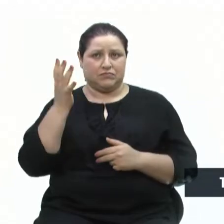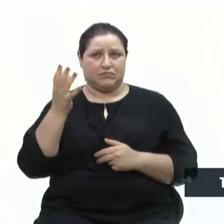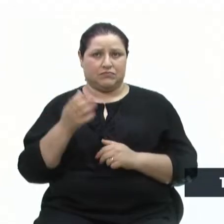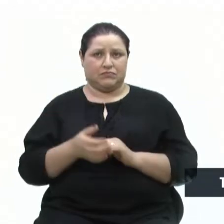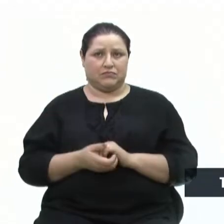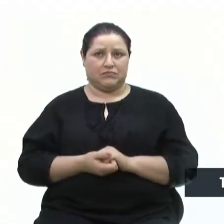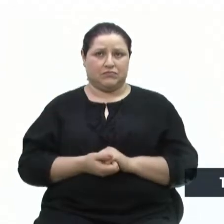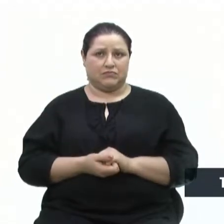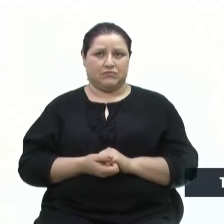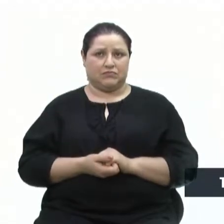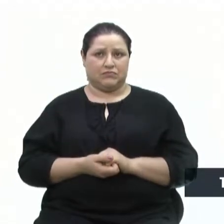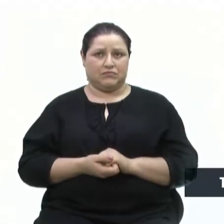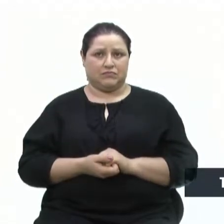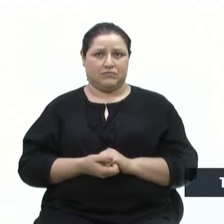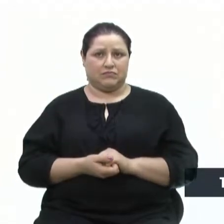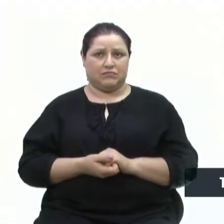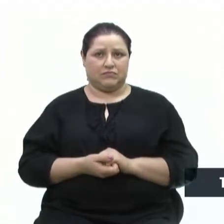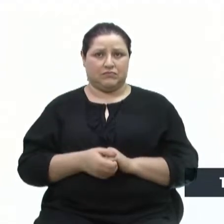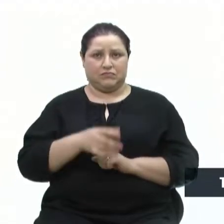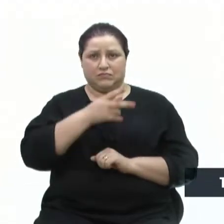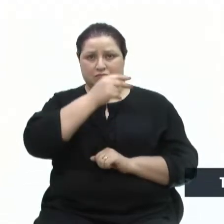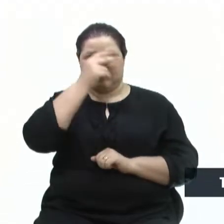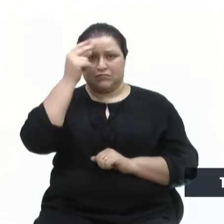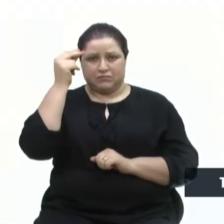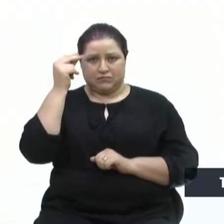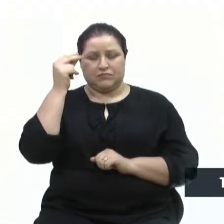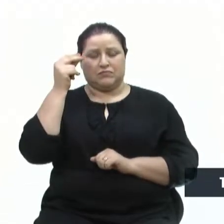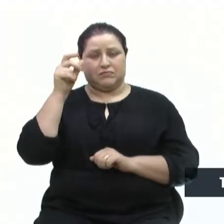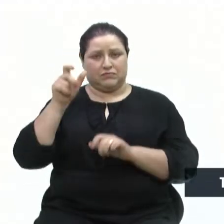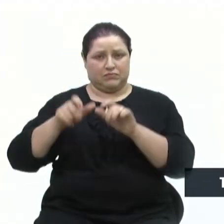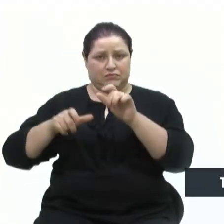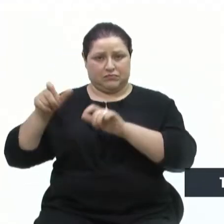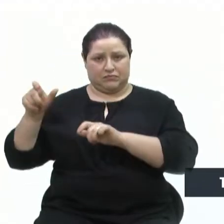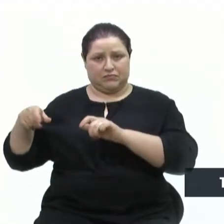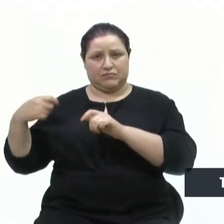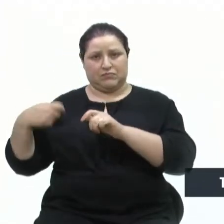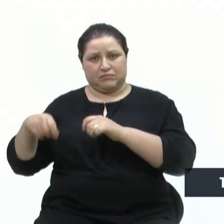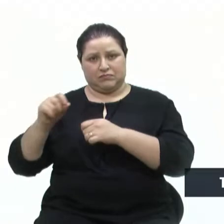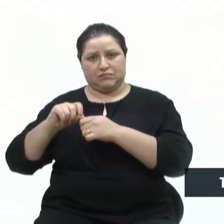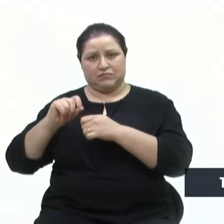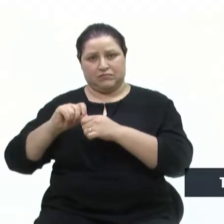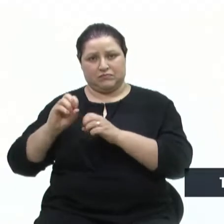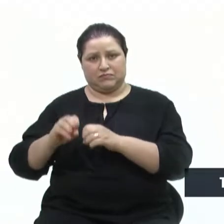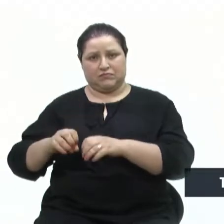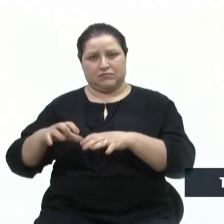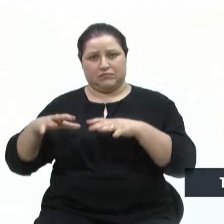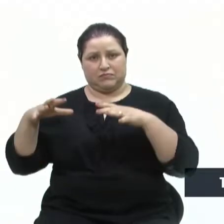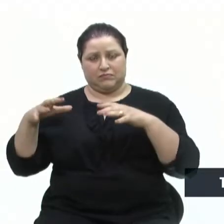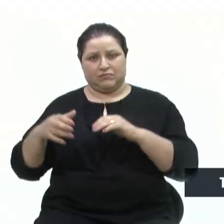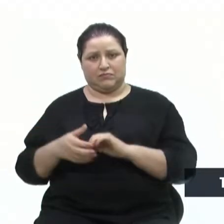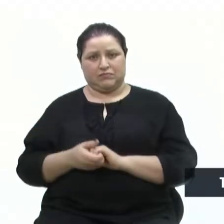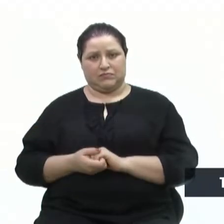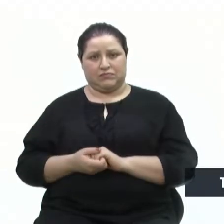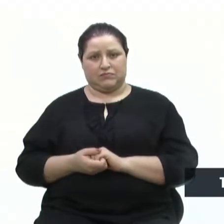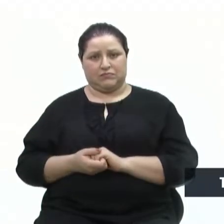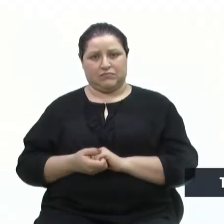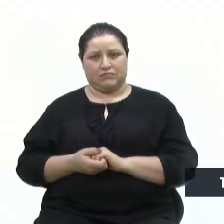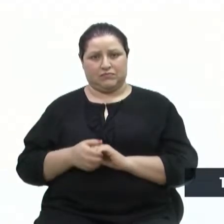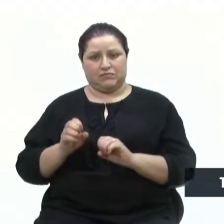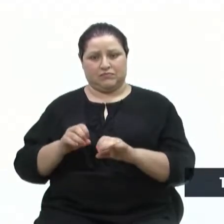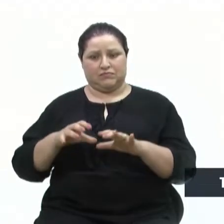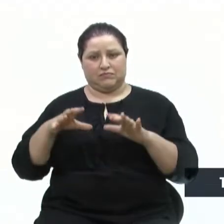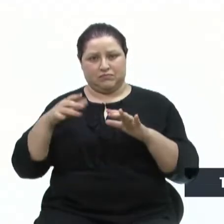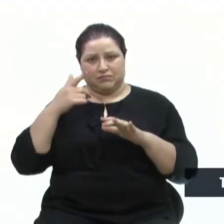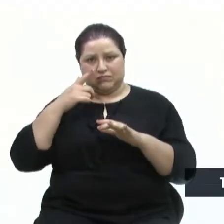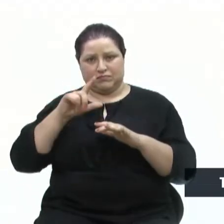acontece os prefeitos vão ter que começar a fazer alguns Milagres né fazer alguns Milagres para poder